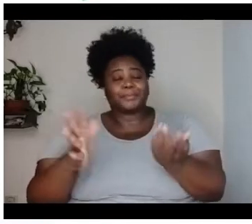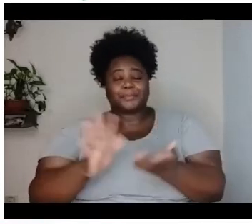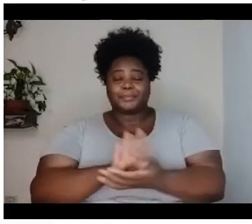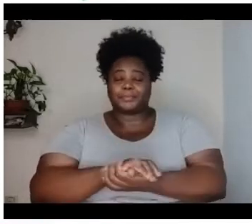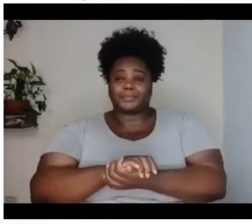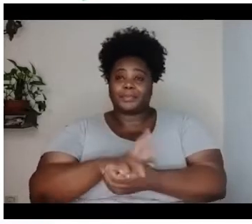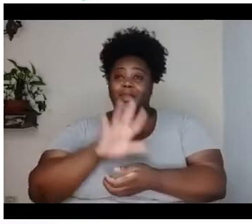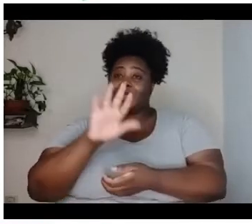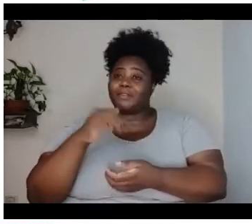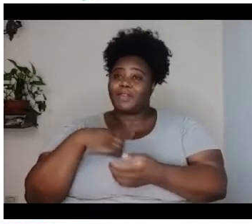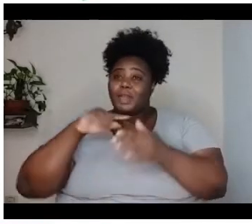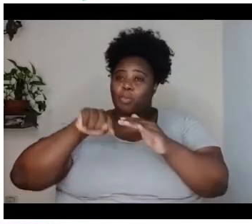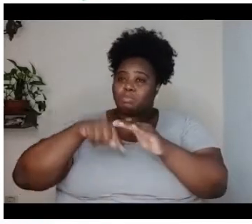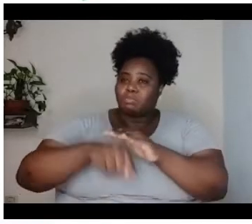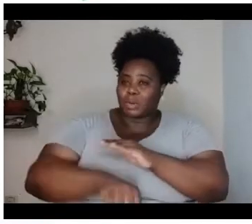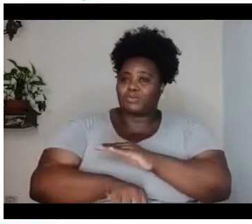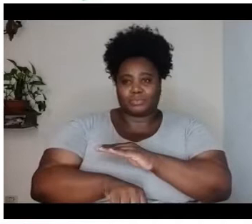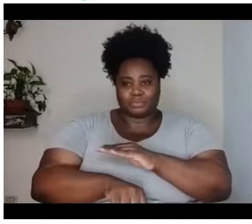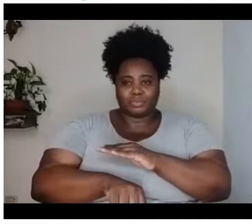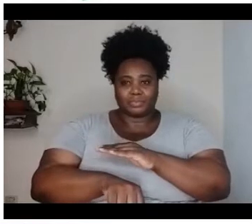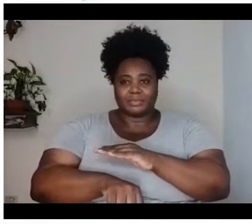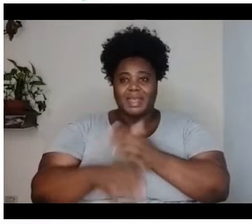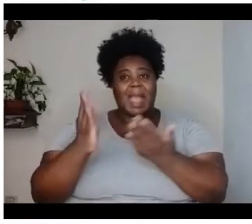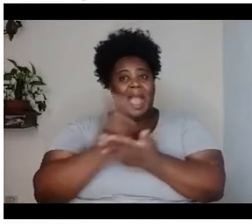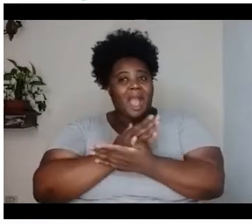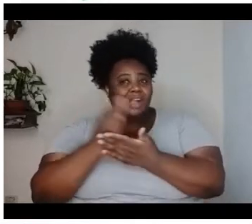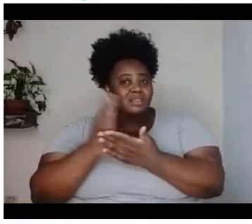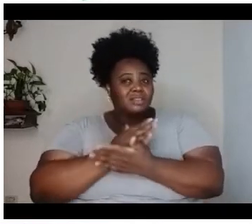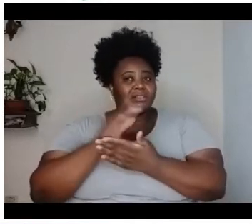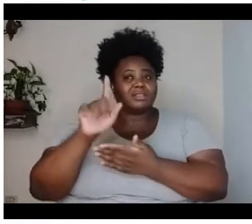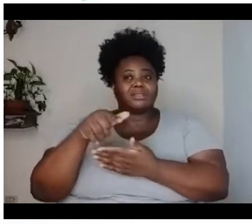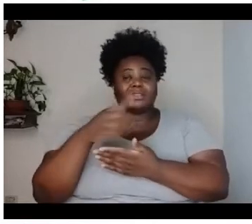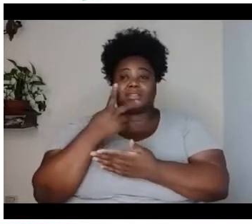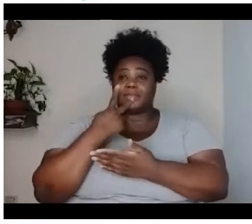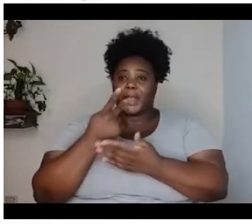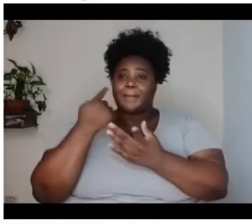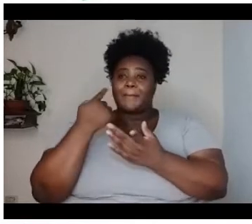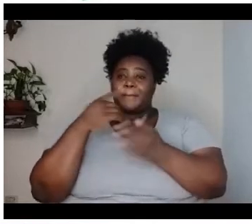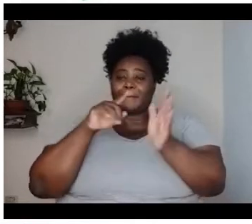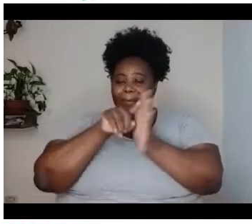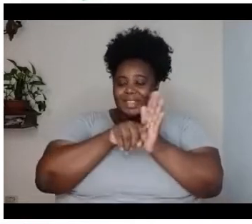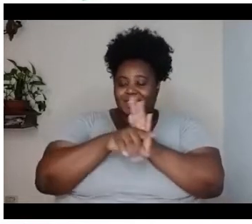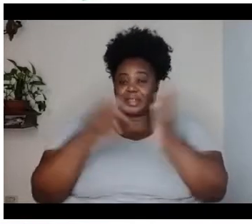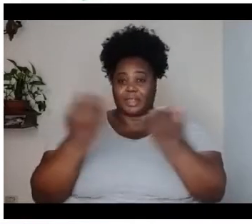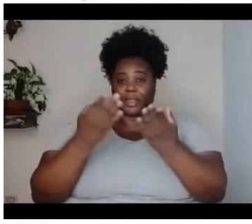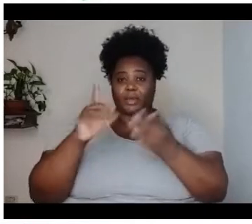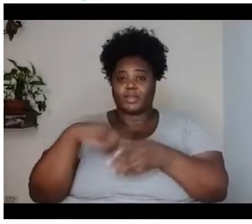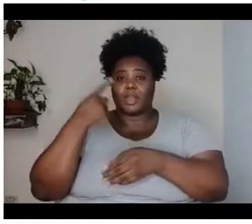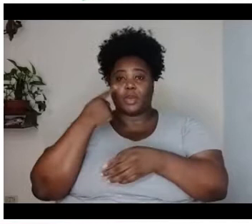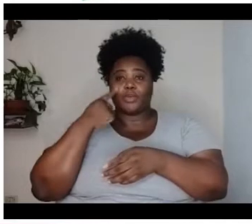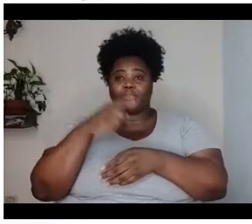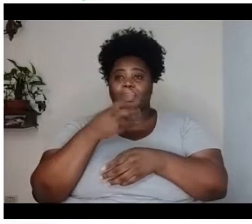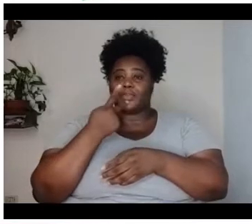vai muito fundo, assim, né, às vezes... E dando uma pesquisada mais recentemente, eu vejo a palavra